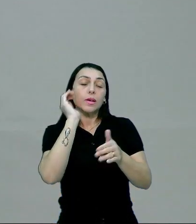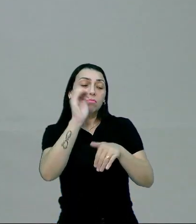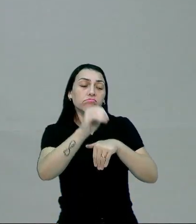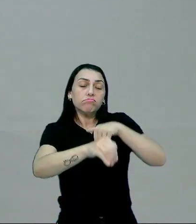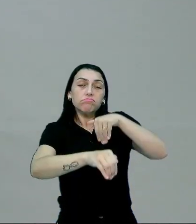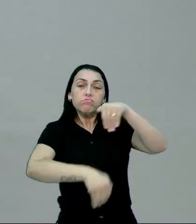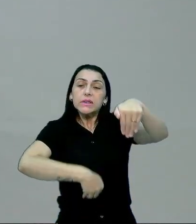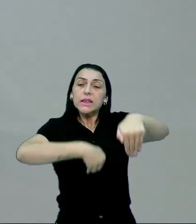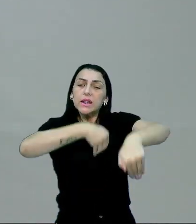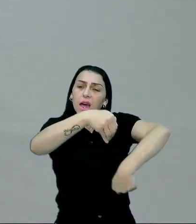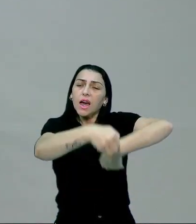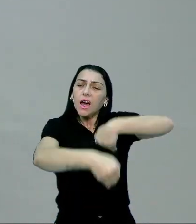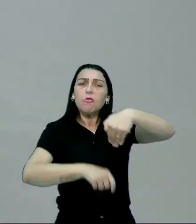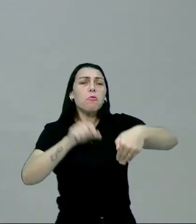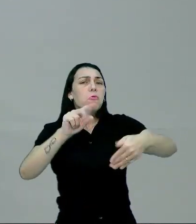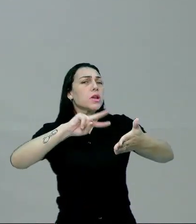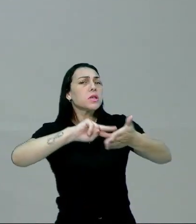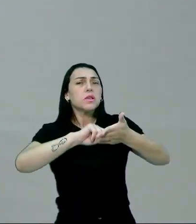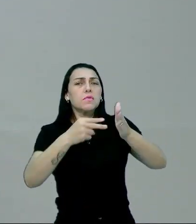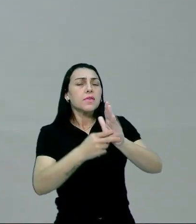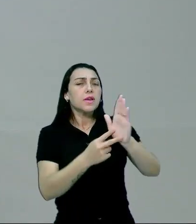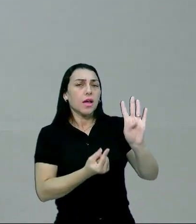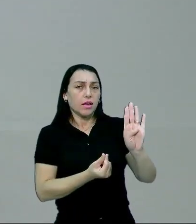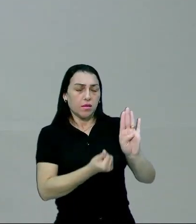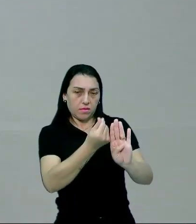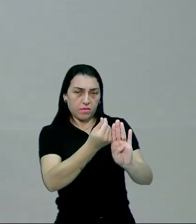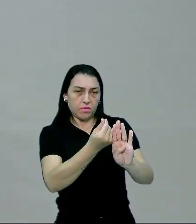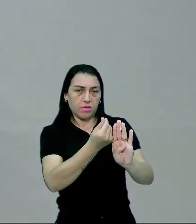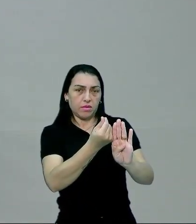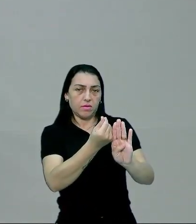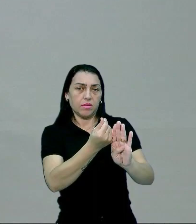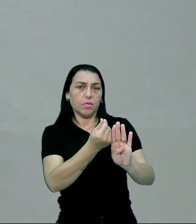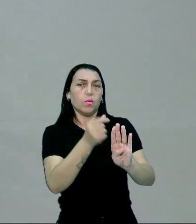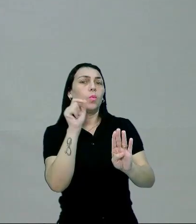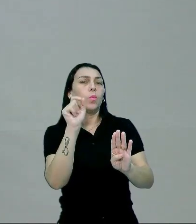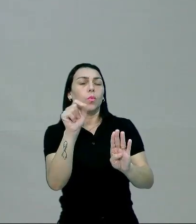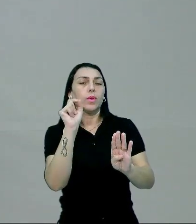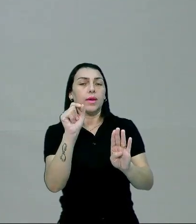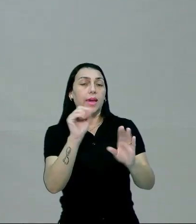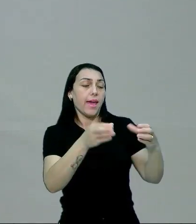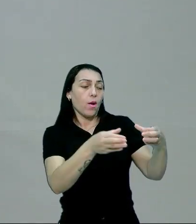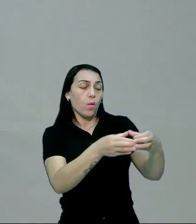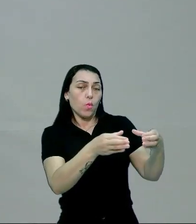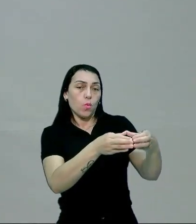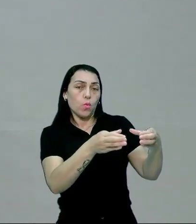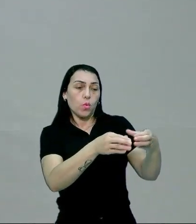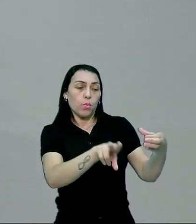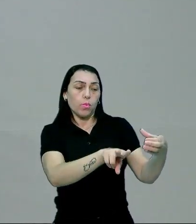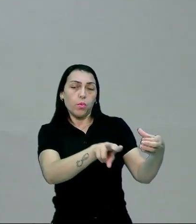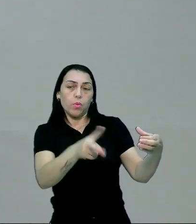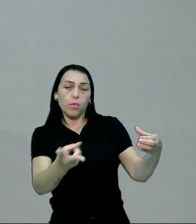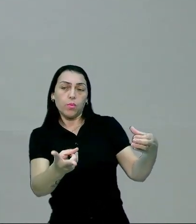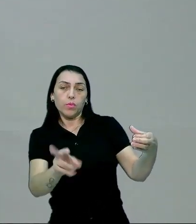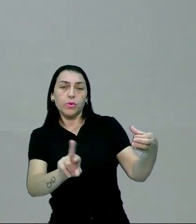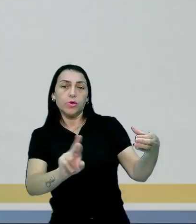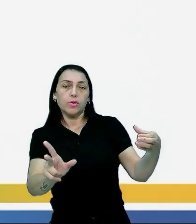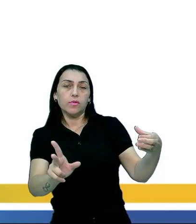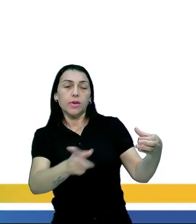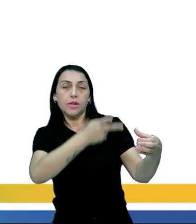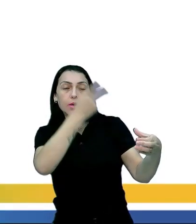são esses coveiros? Que a burguesia, ela produz justamente a classe adversa, que é